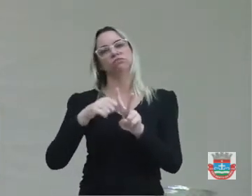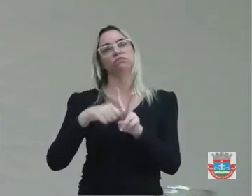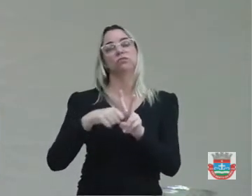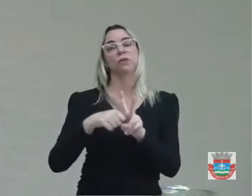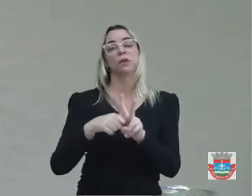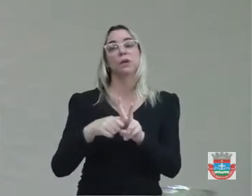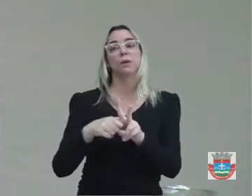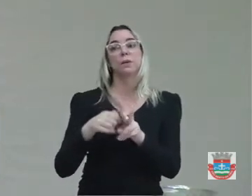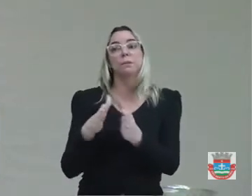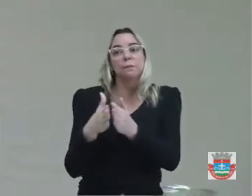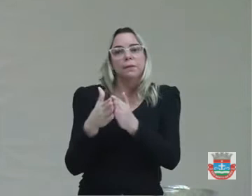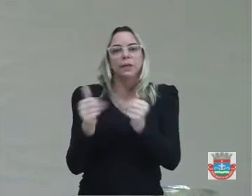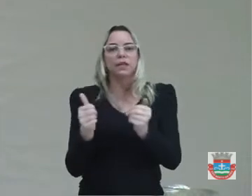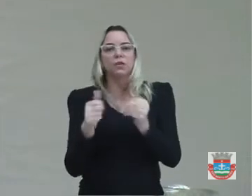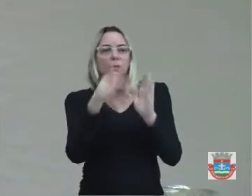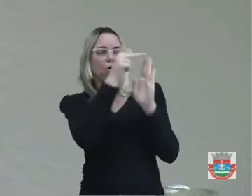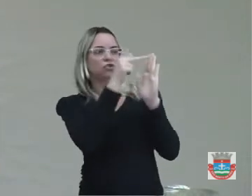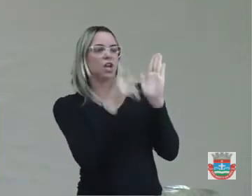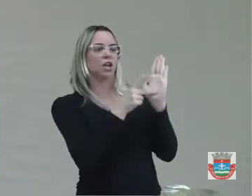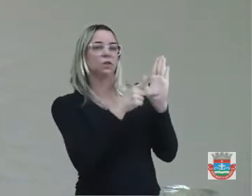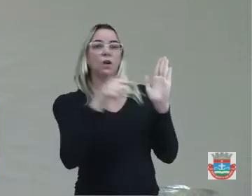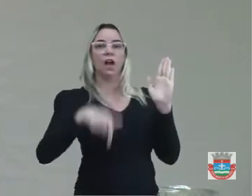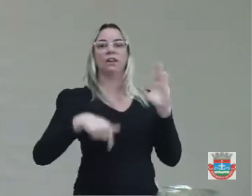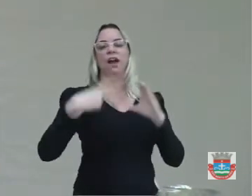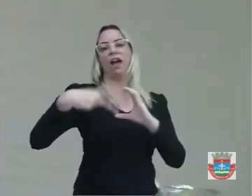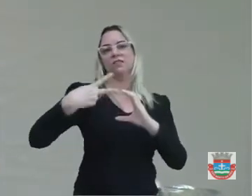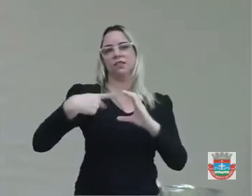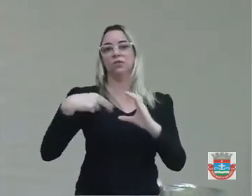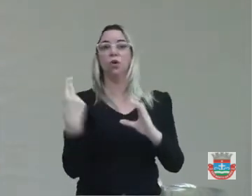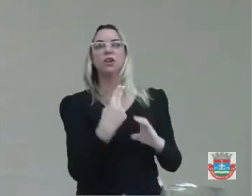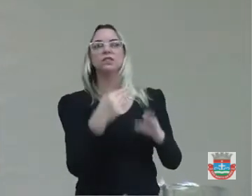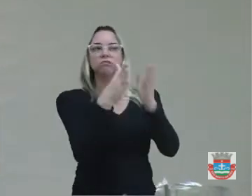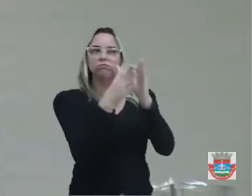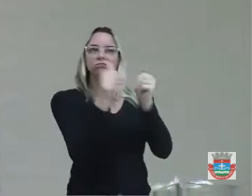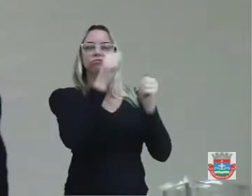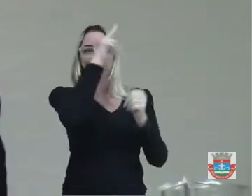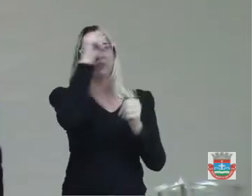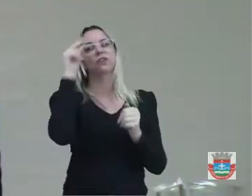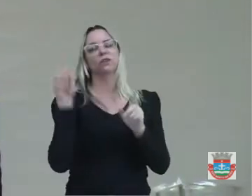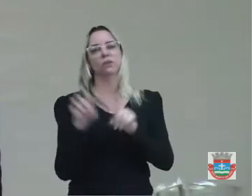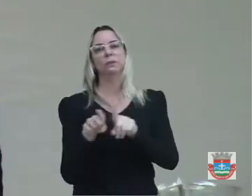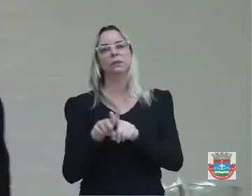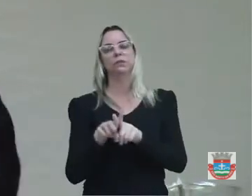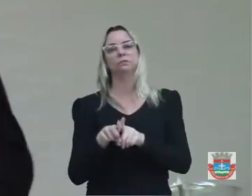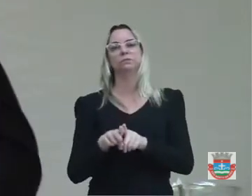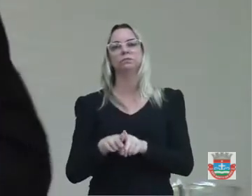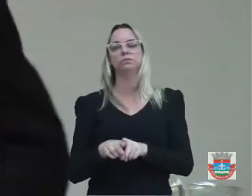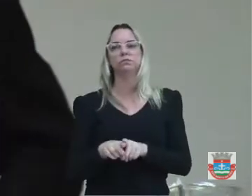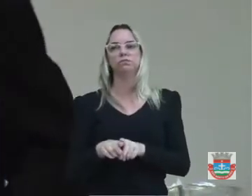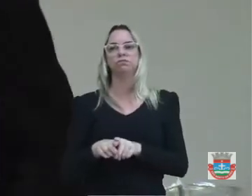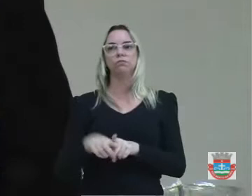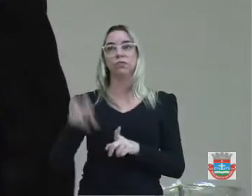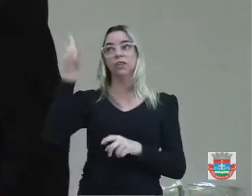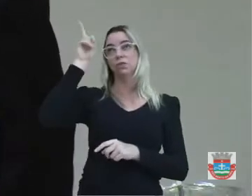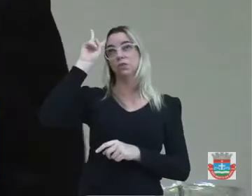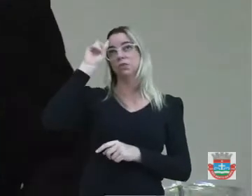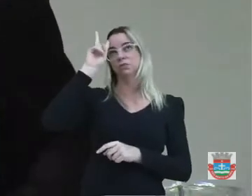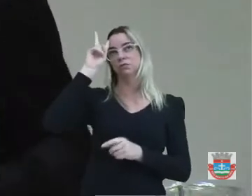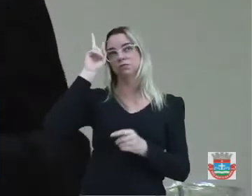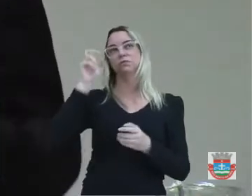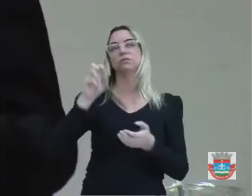solicitando o projeto nessa casa, e a gente também solicitando ao prefeito. Quando foi na segunda-feira de meio